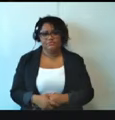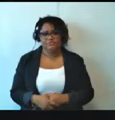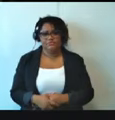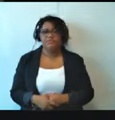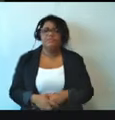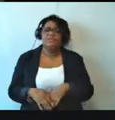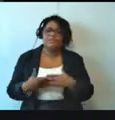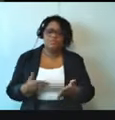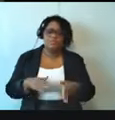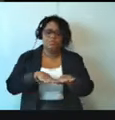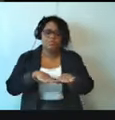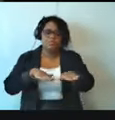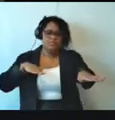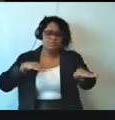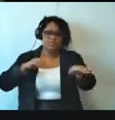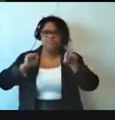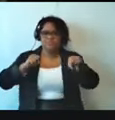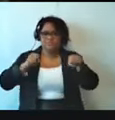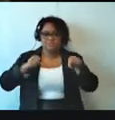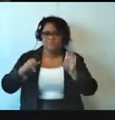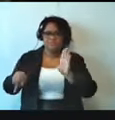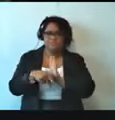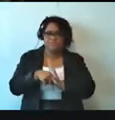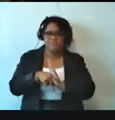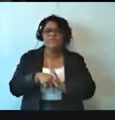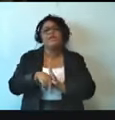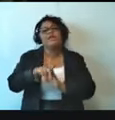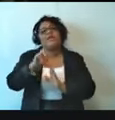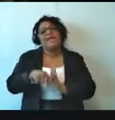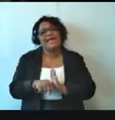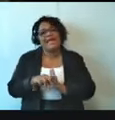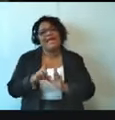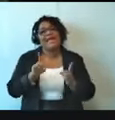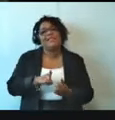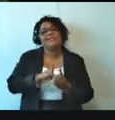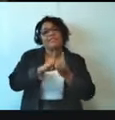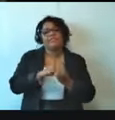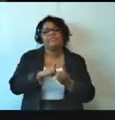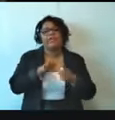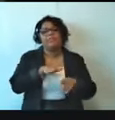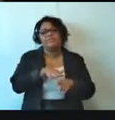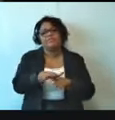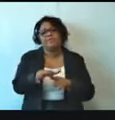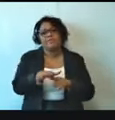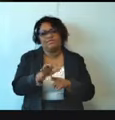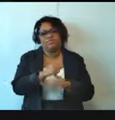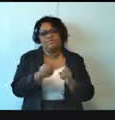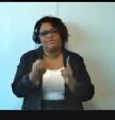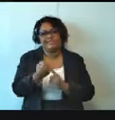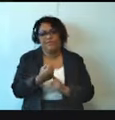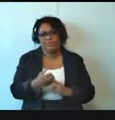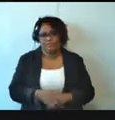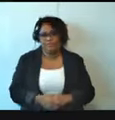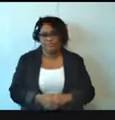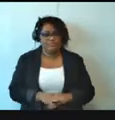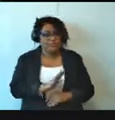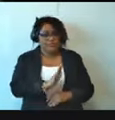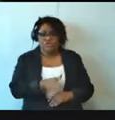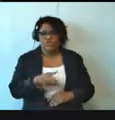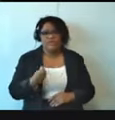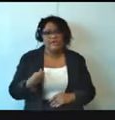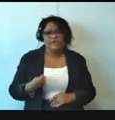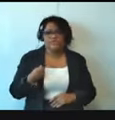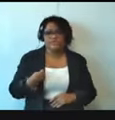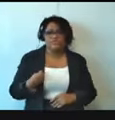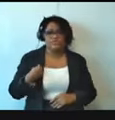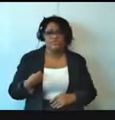estamos tratando de uma questão de atender uma demanda da sociedade, ela já está aí, a Jussara me deu até um número